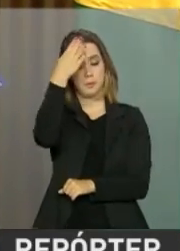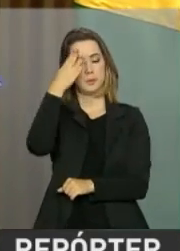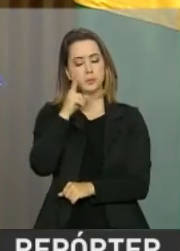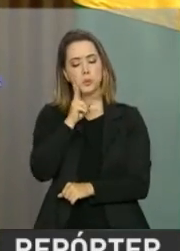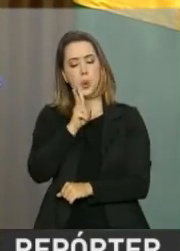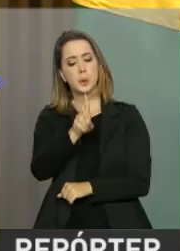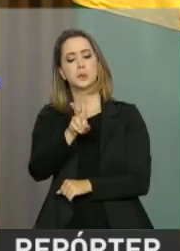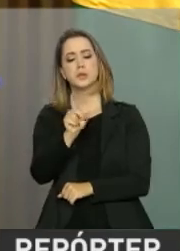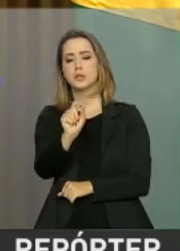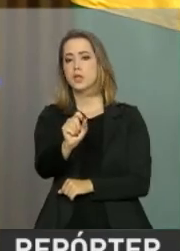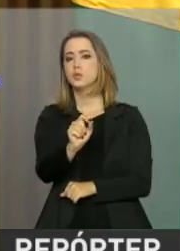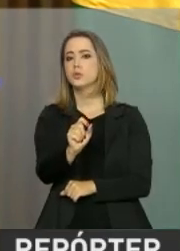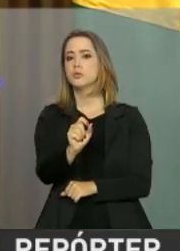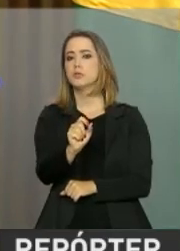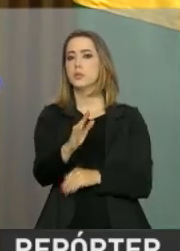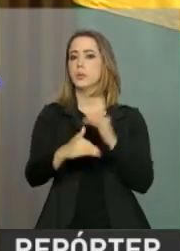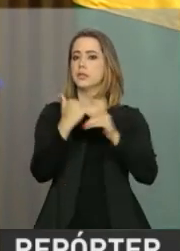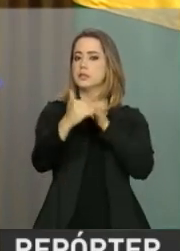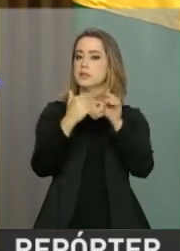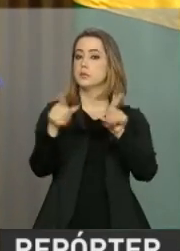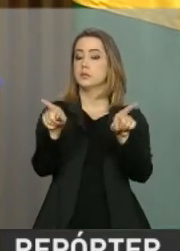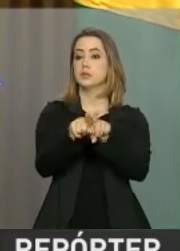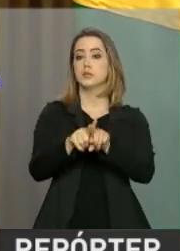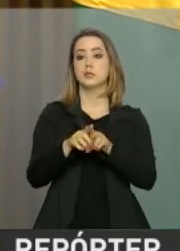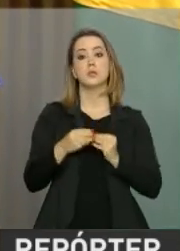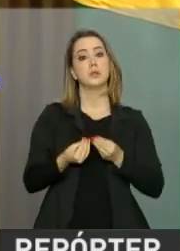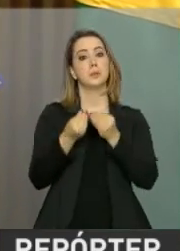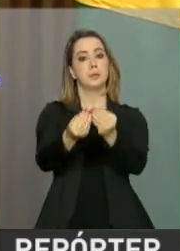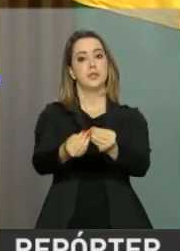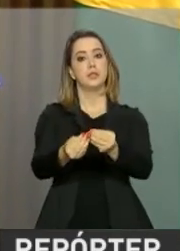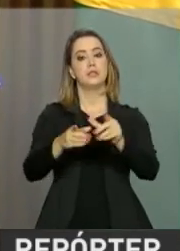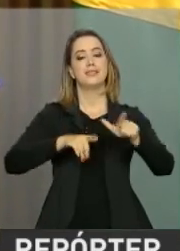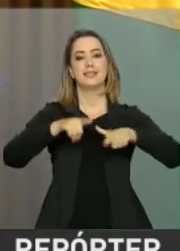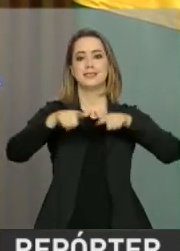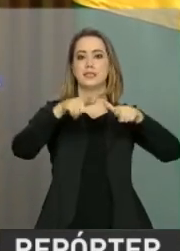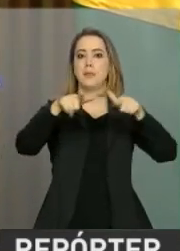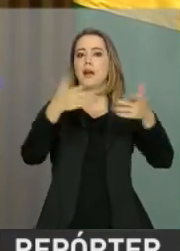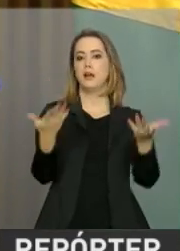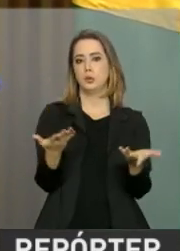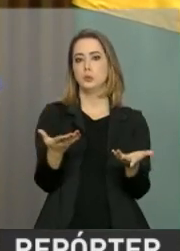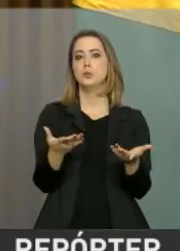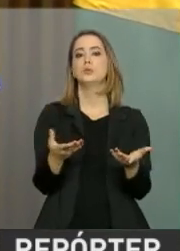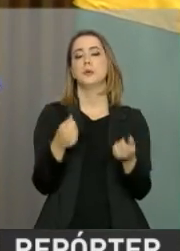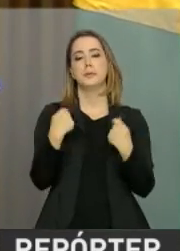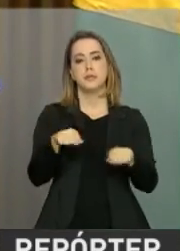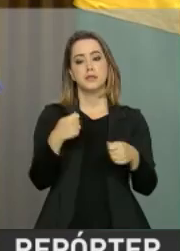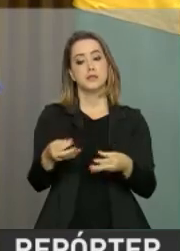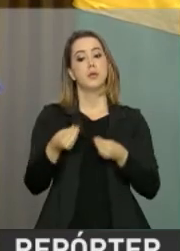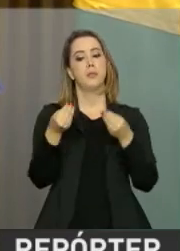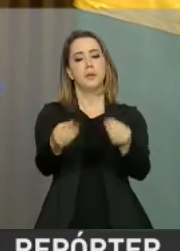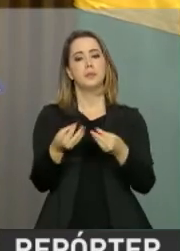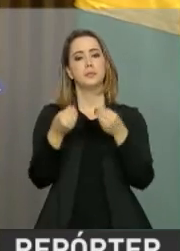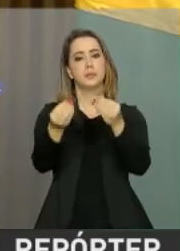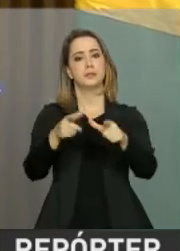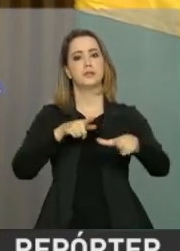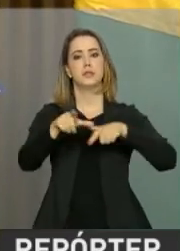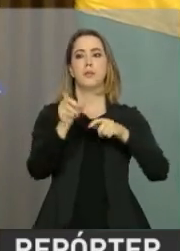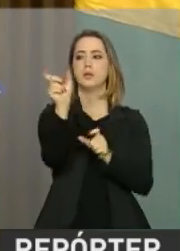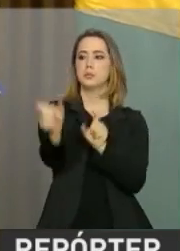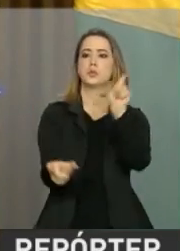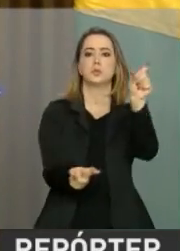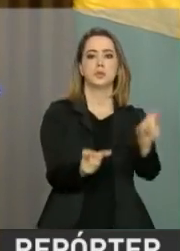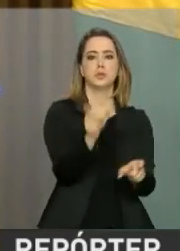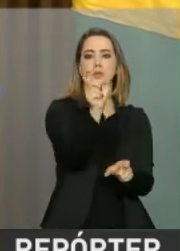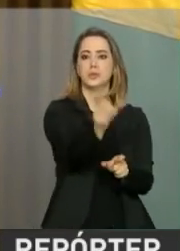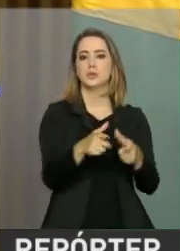o crescimento ea geração de postos de trabalho de joel essa é a área que deve figurar no topo